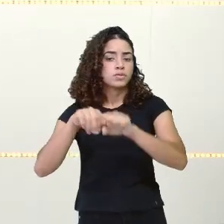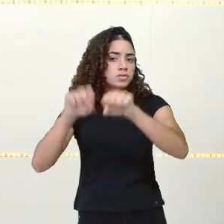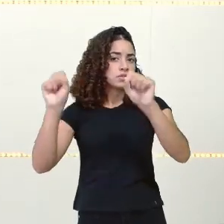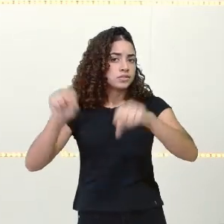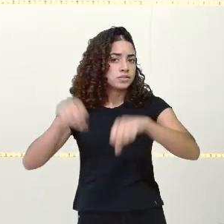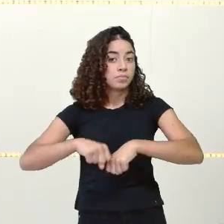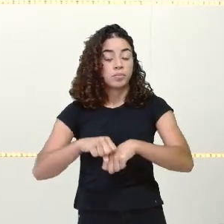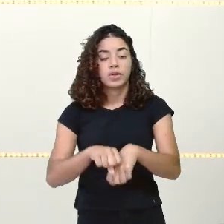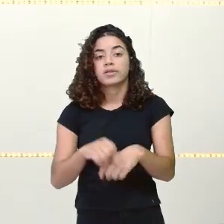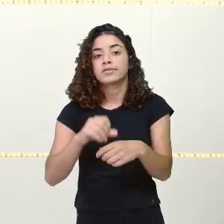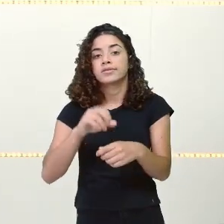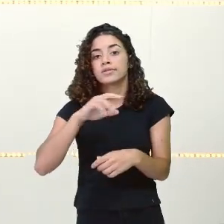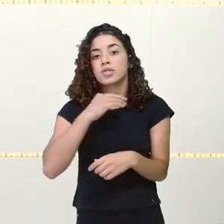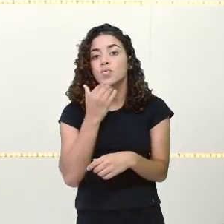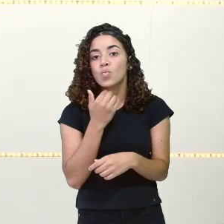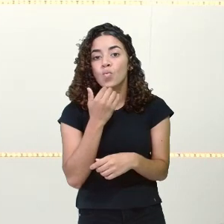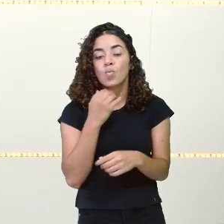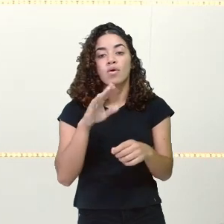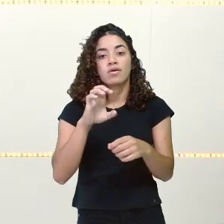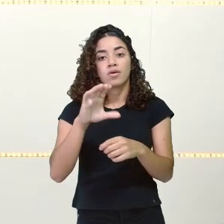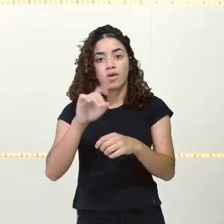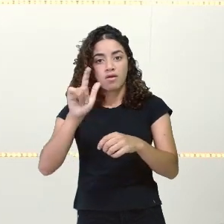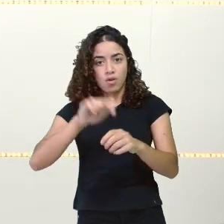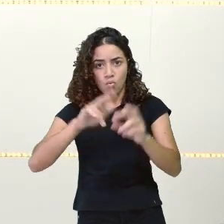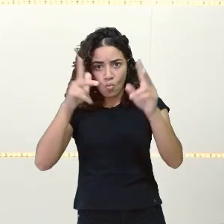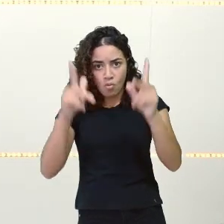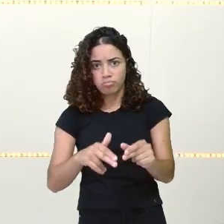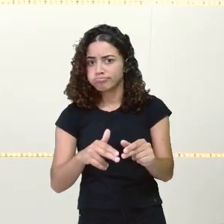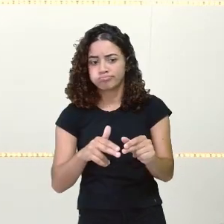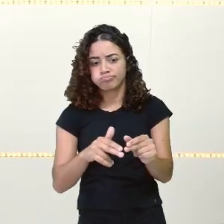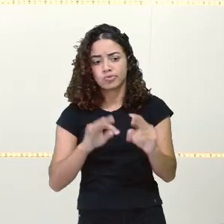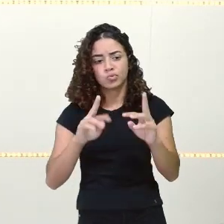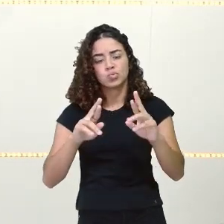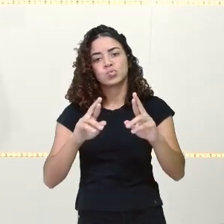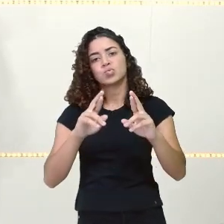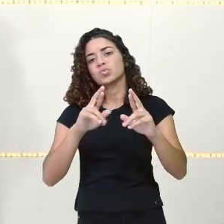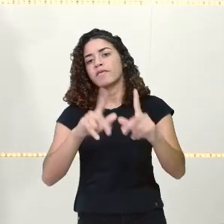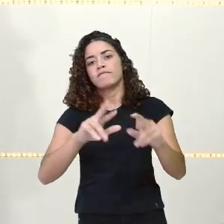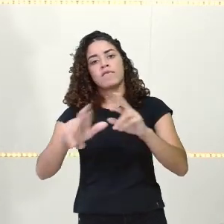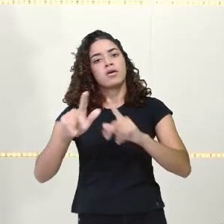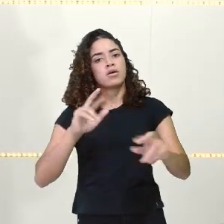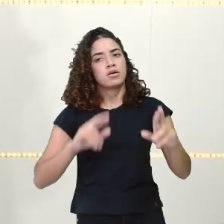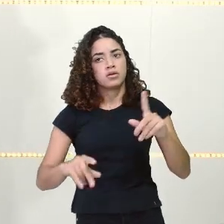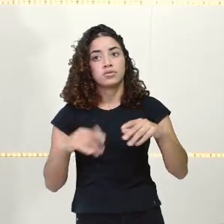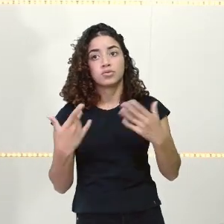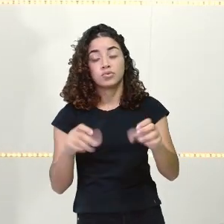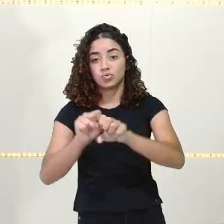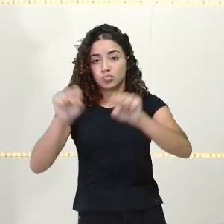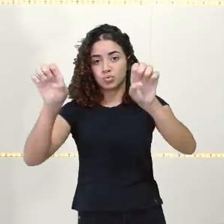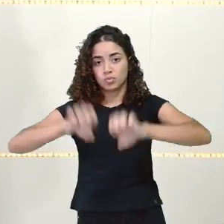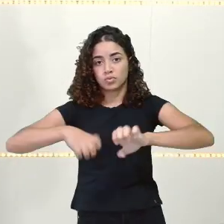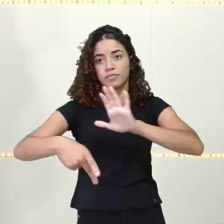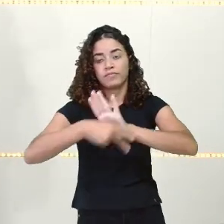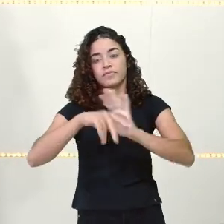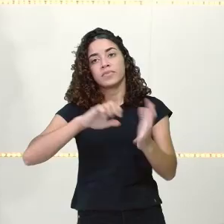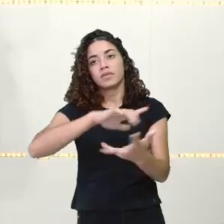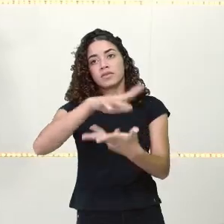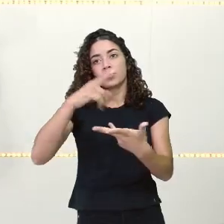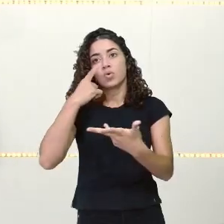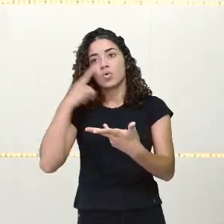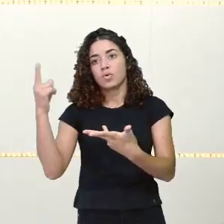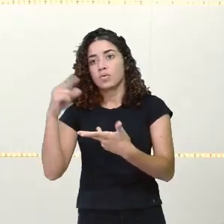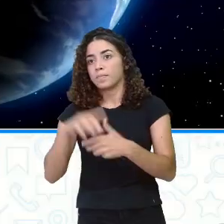nenhum ecossistema é igual, todos eles variam, tá certo? Então, a estrutura da Terra, a gente tem a litosfera,